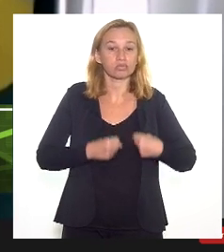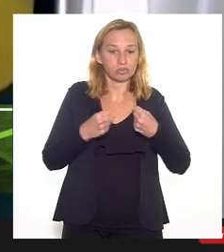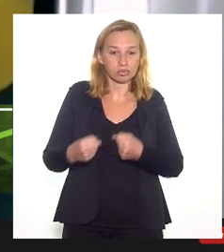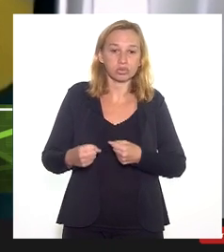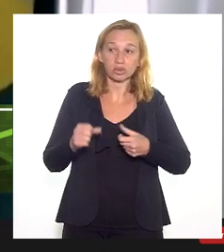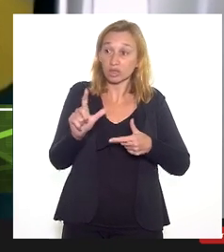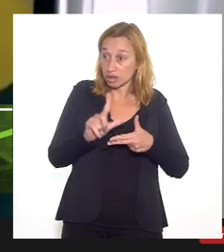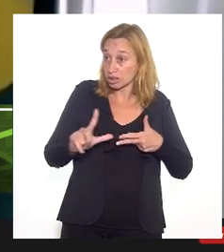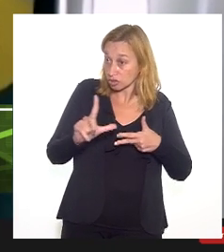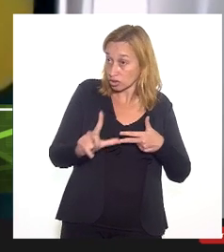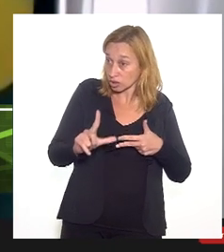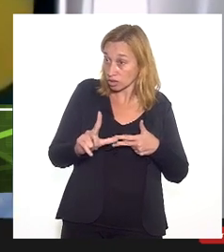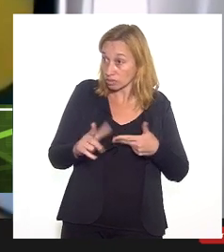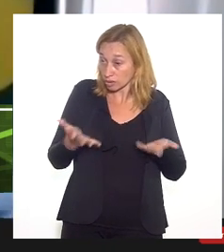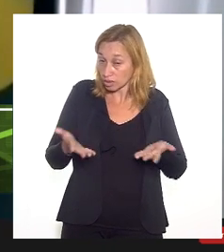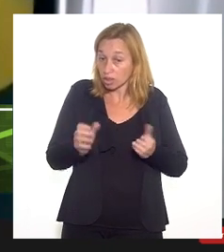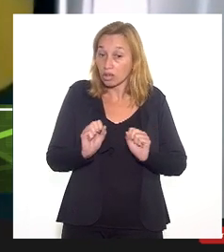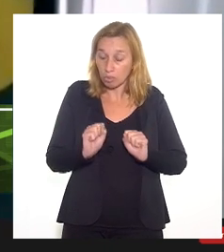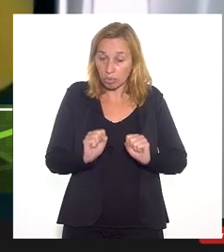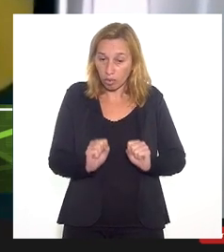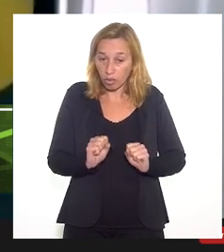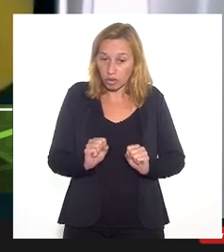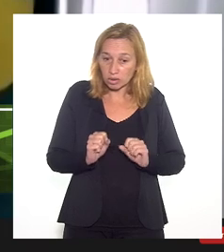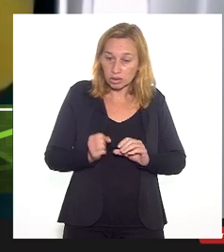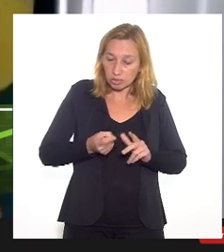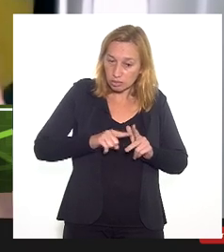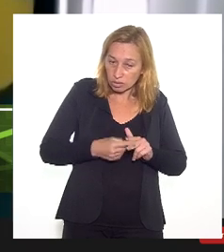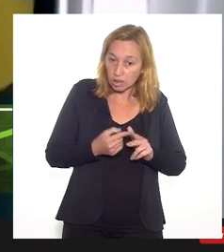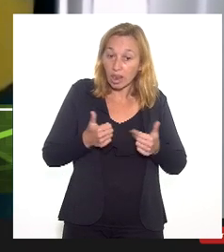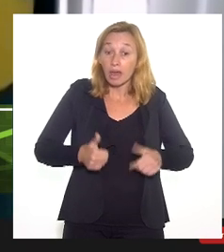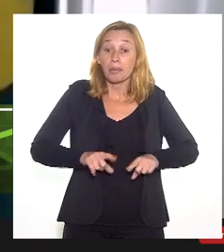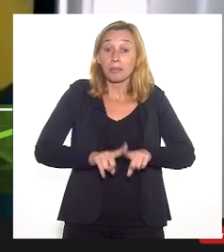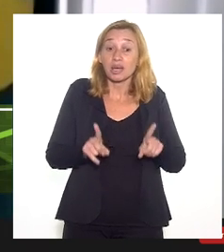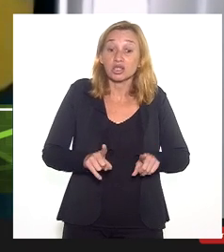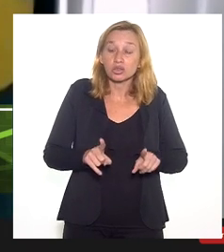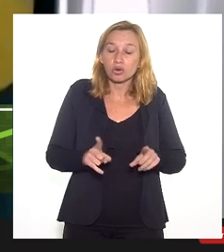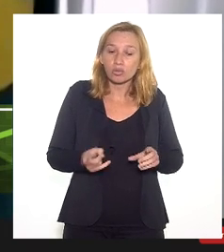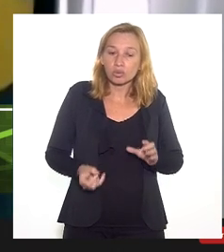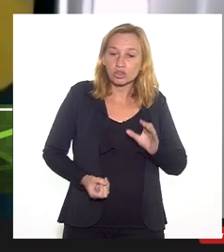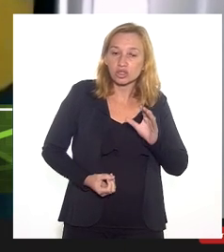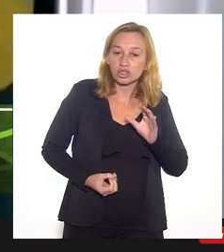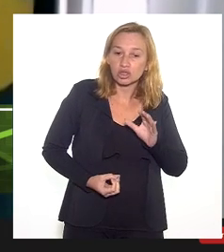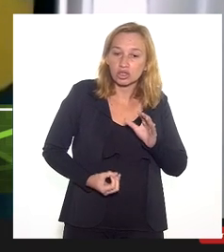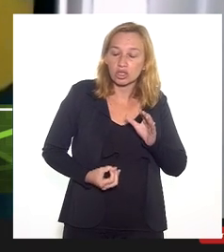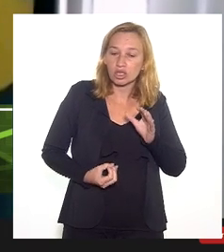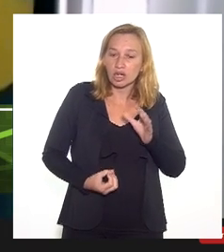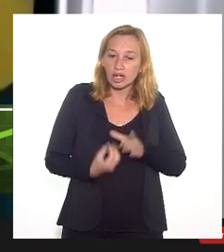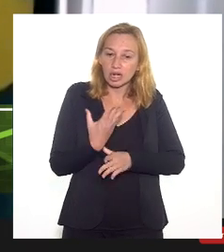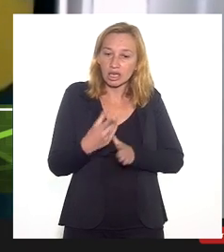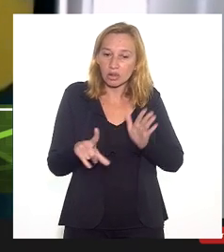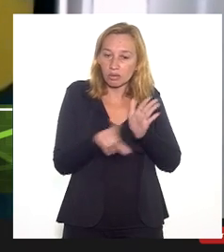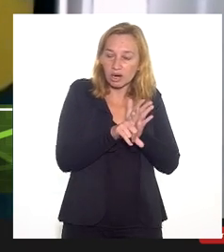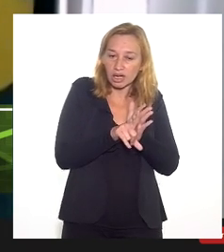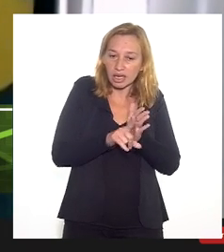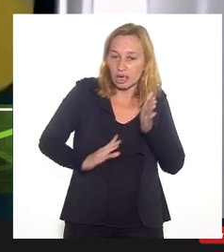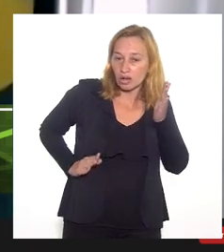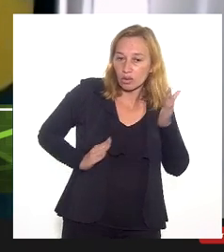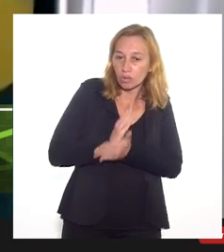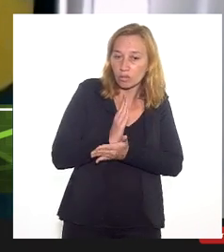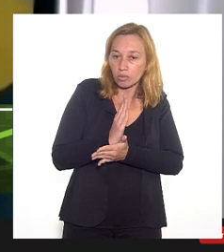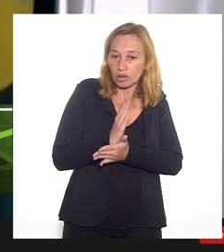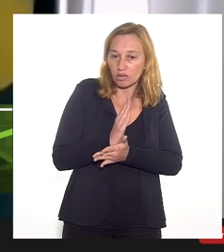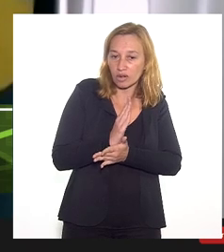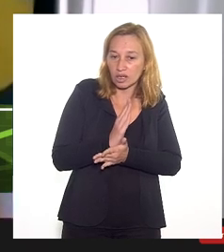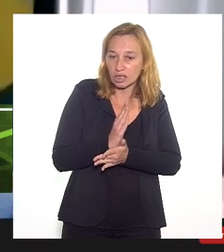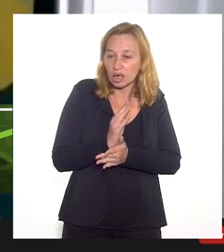poder legislativo pode em muito se aperfeiçoar mas como a gente vota uma lei ela entra em vigor o poder executivo vai lá questionar a sua